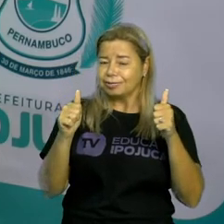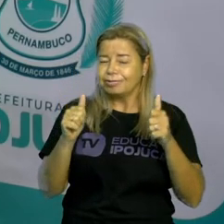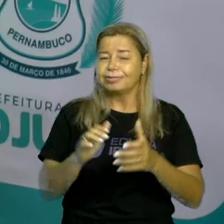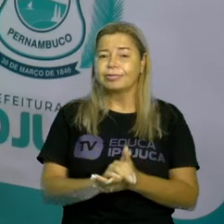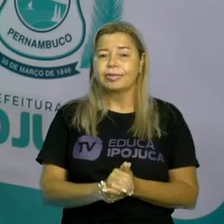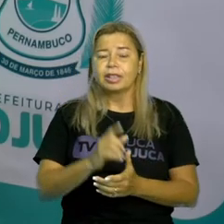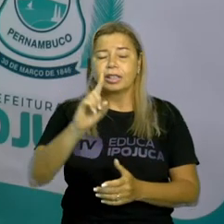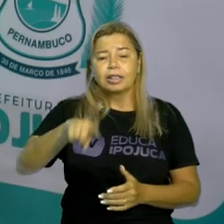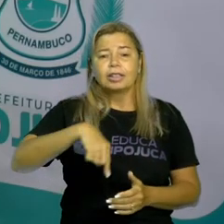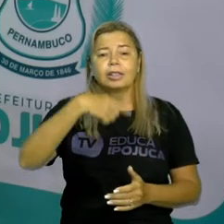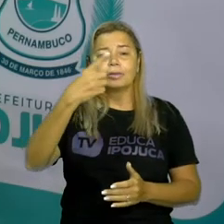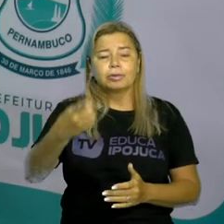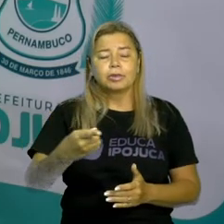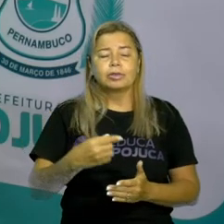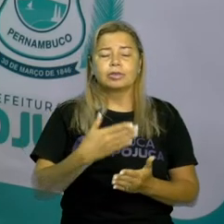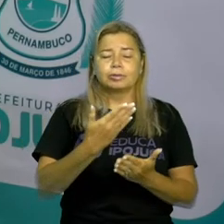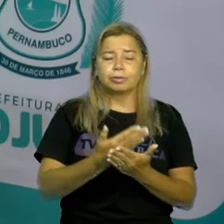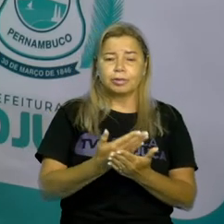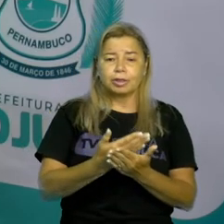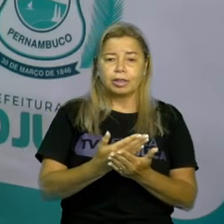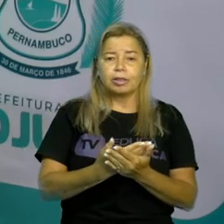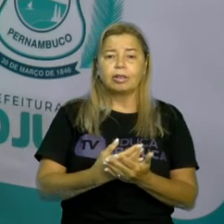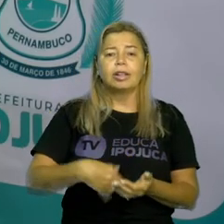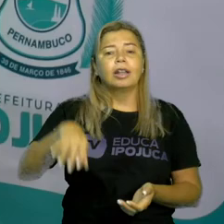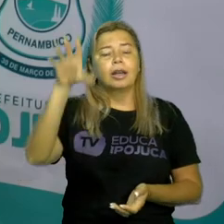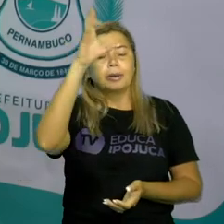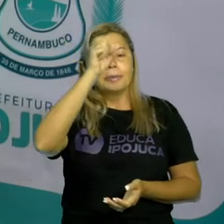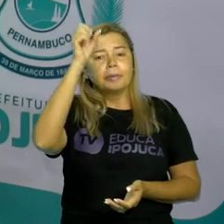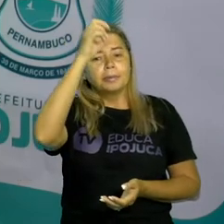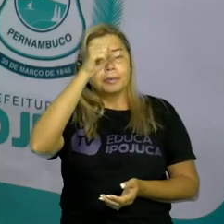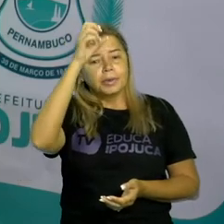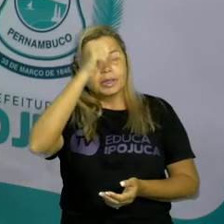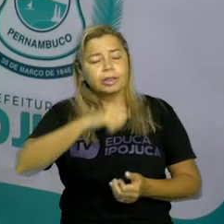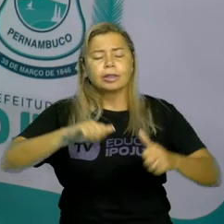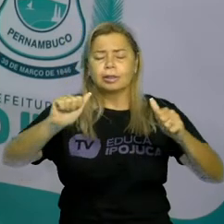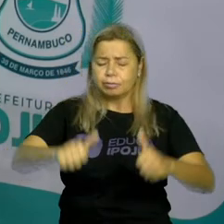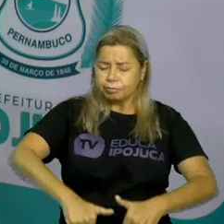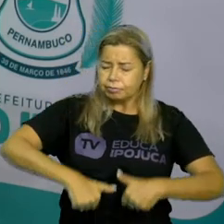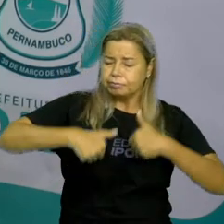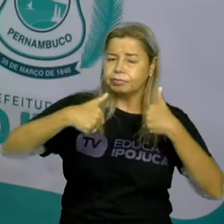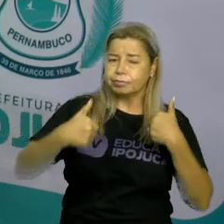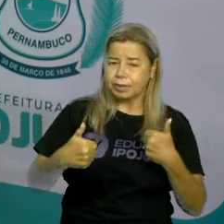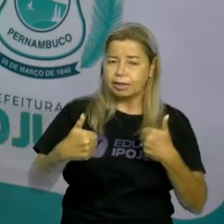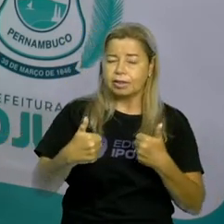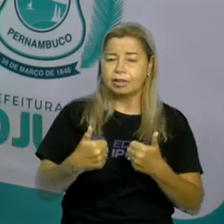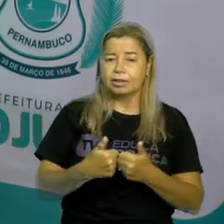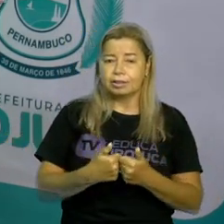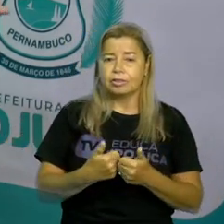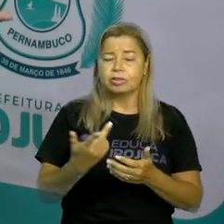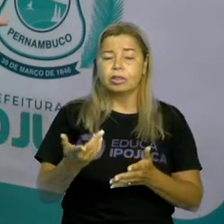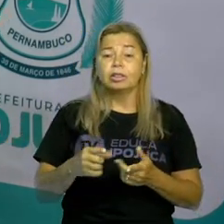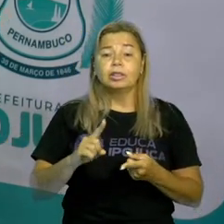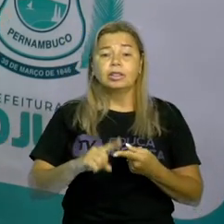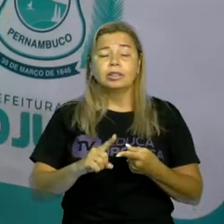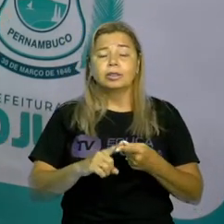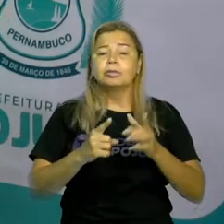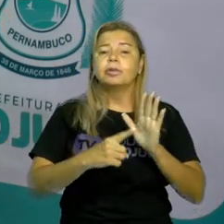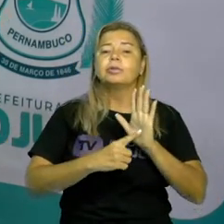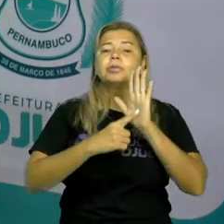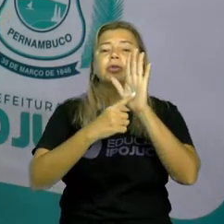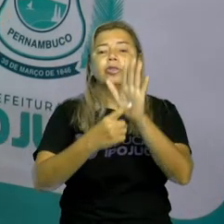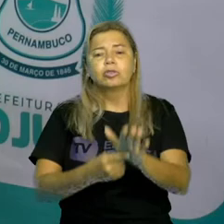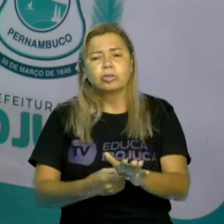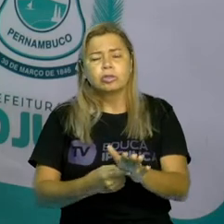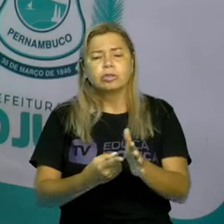na próxima aula a gente vai aprender um pouco mais sobre isso e a gente vai tá mostrando que a gente